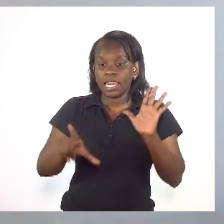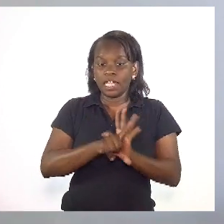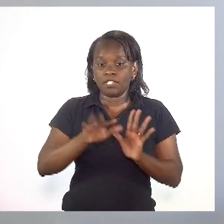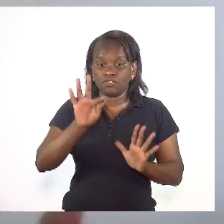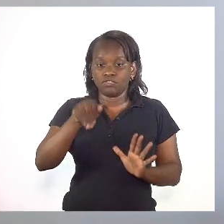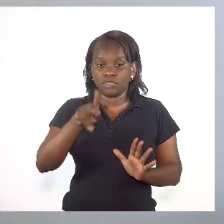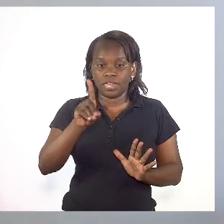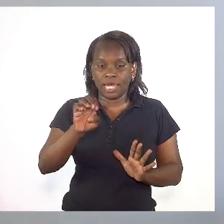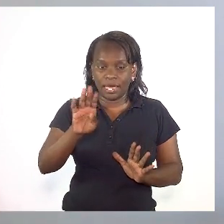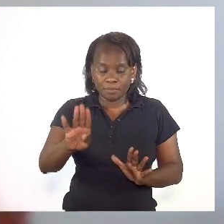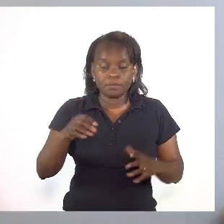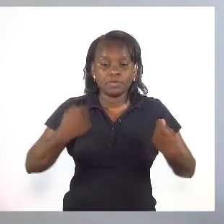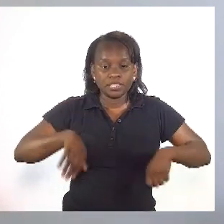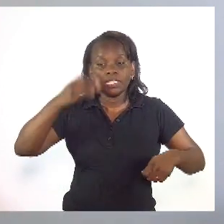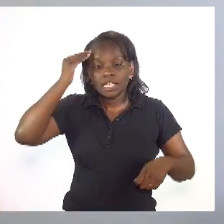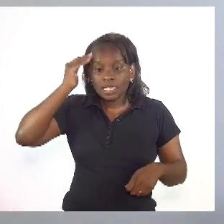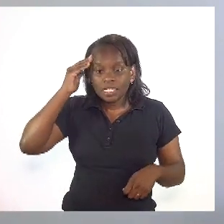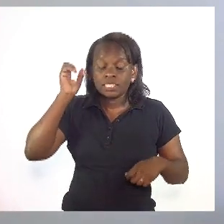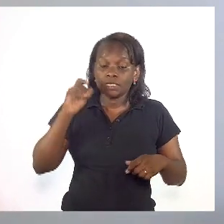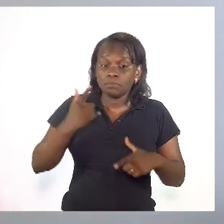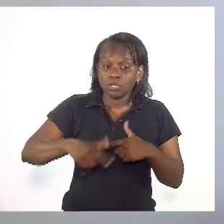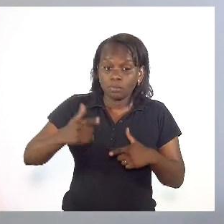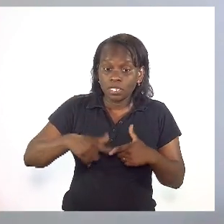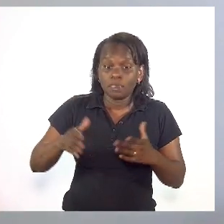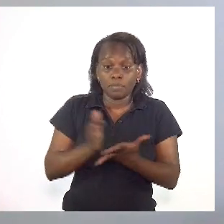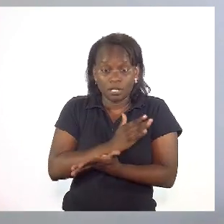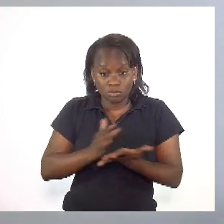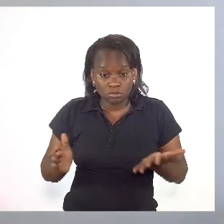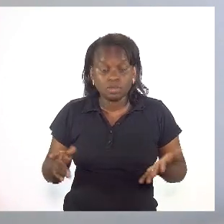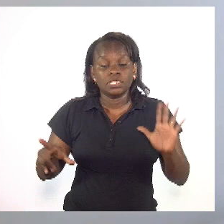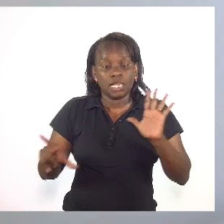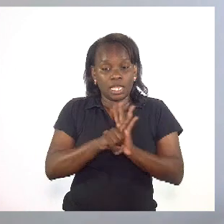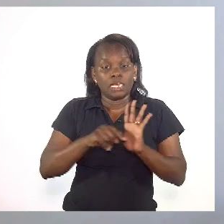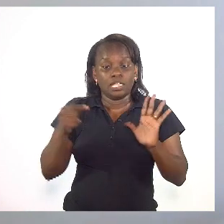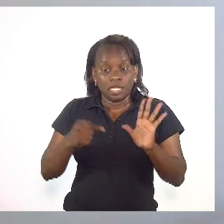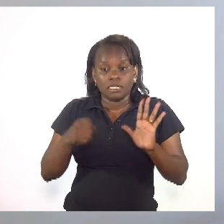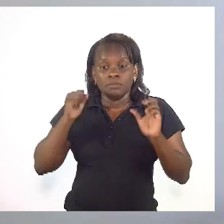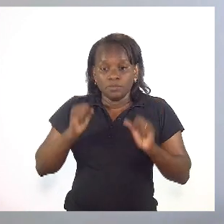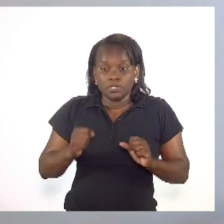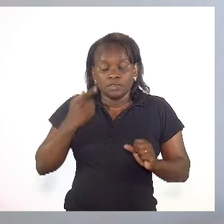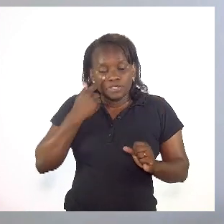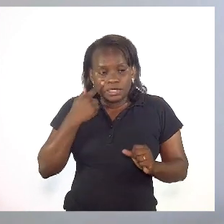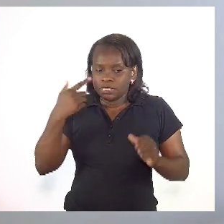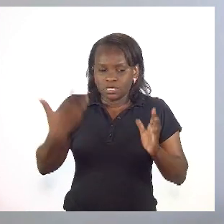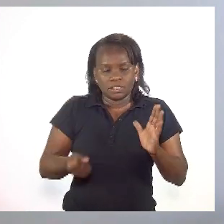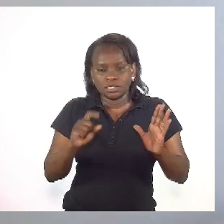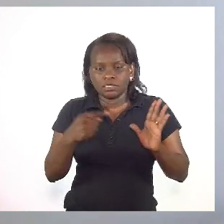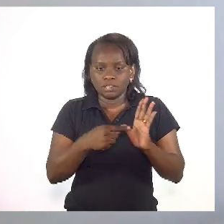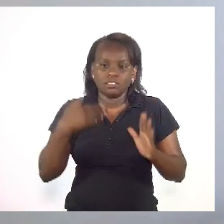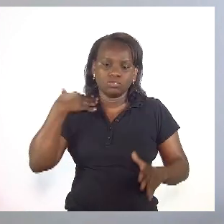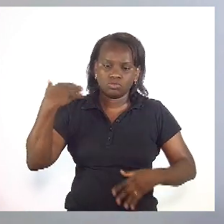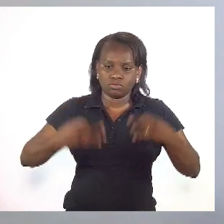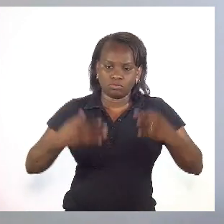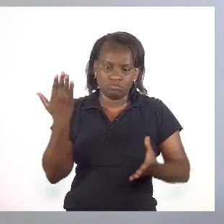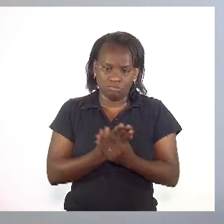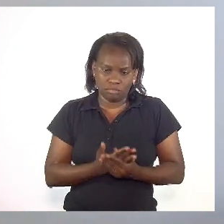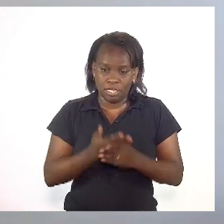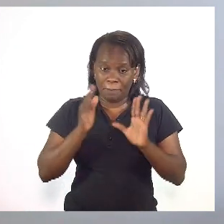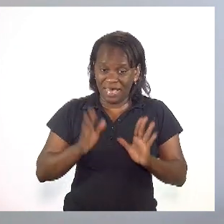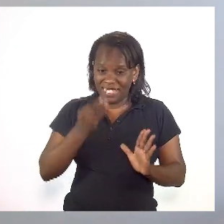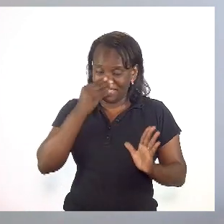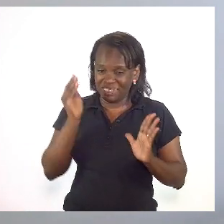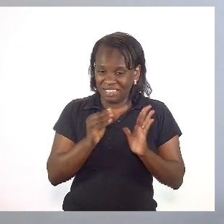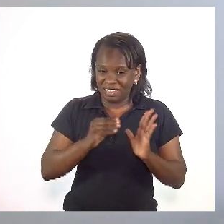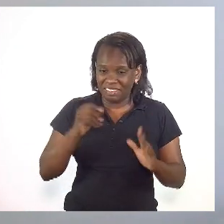e precisa ser entendida, e se tiver algum problema, que essa lei possa então ser contestada e judicializada. Agora, não seguir